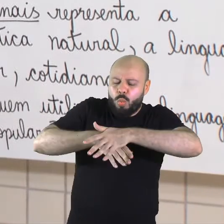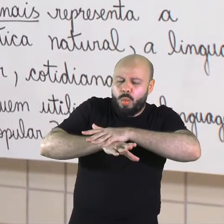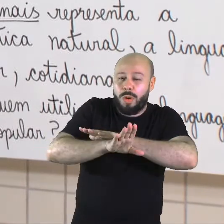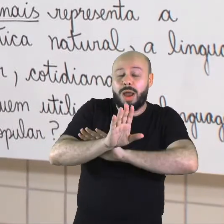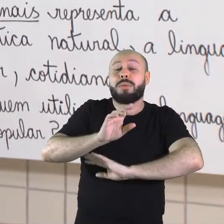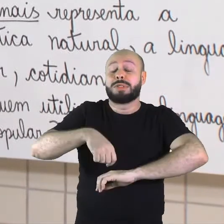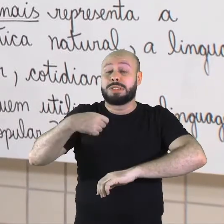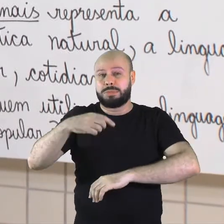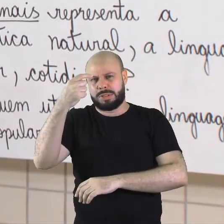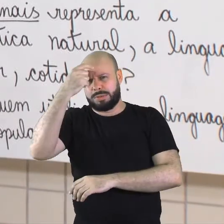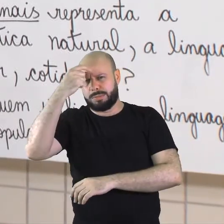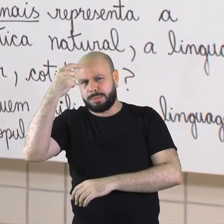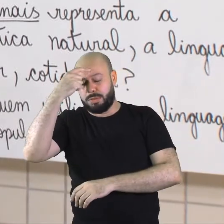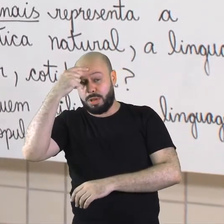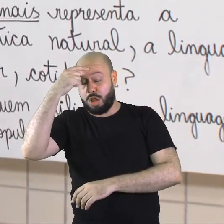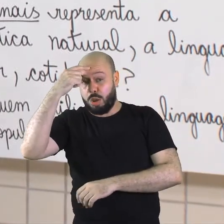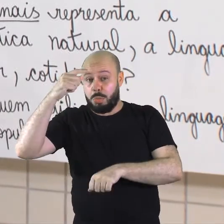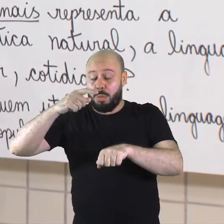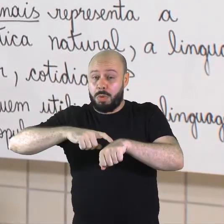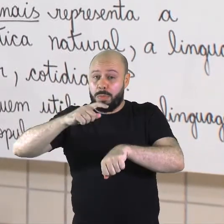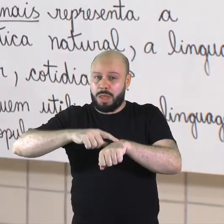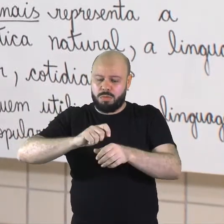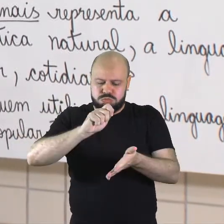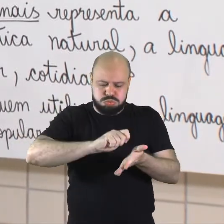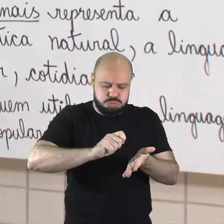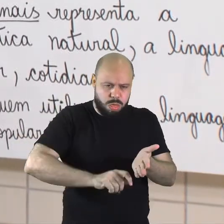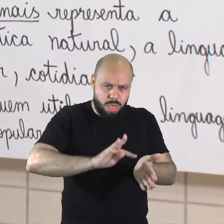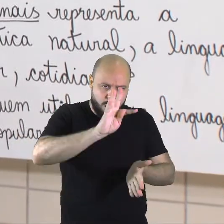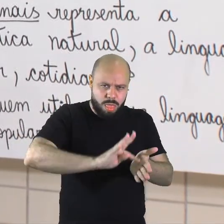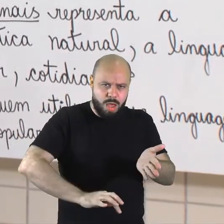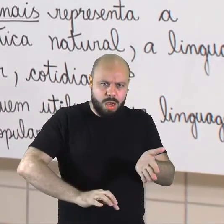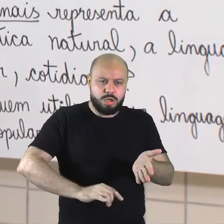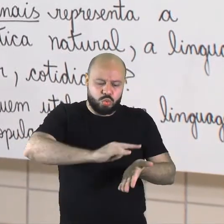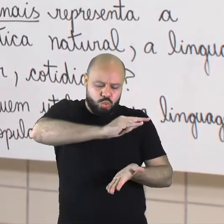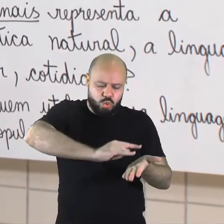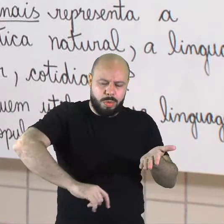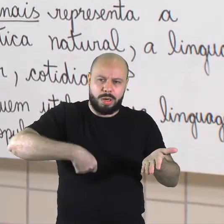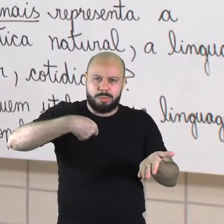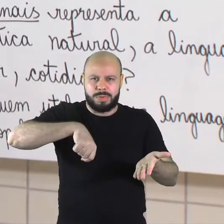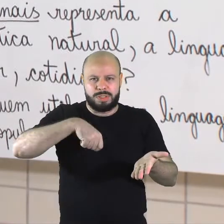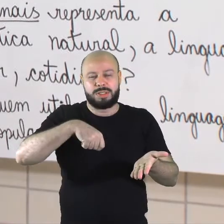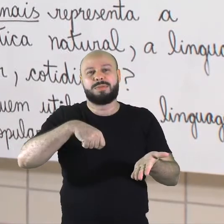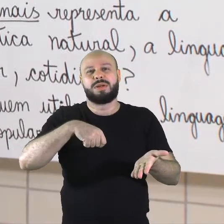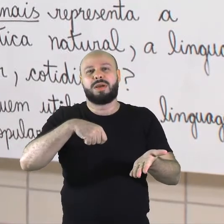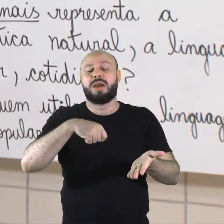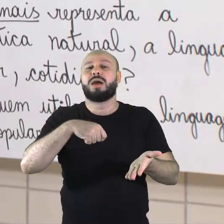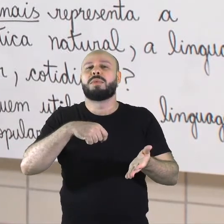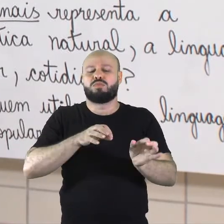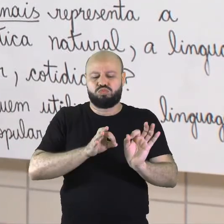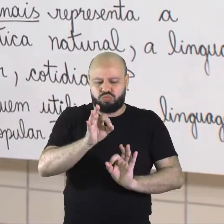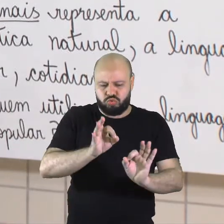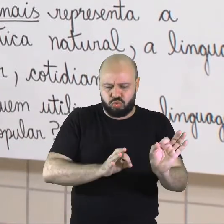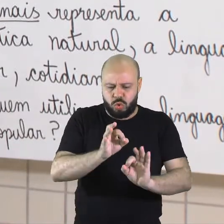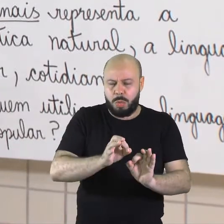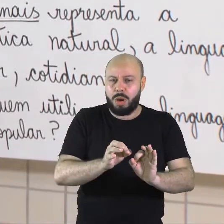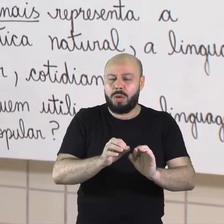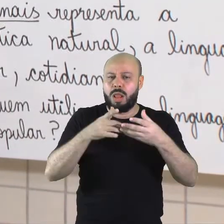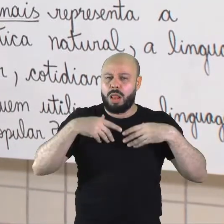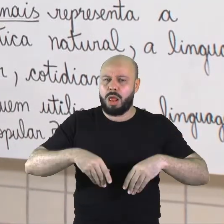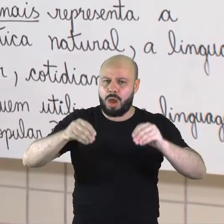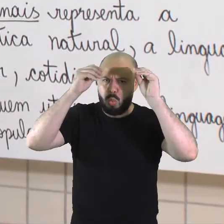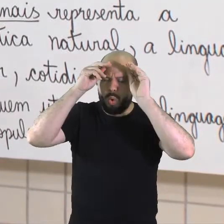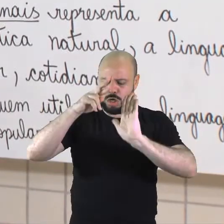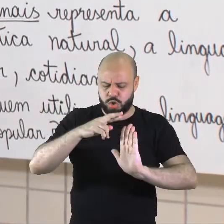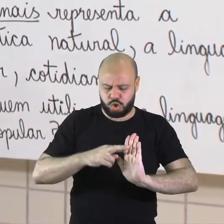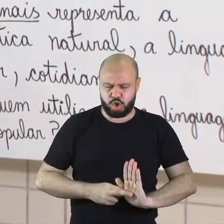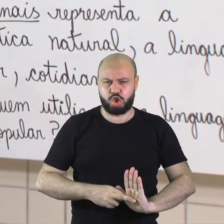de quando a gente vai escrever um texto escrito, um documento, você tem que fazer dentro das adequações, né, da linguagem